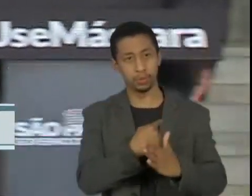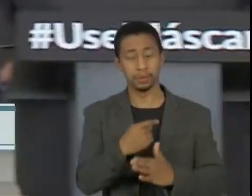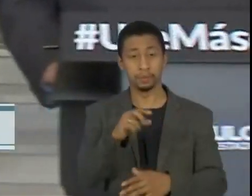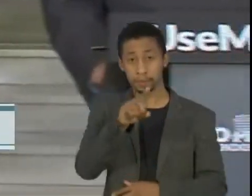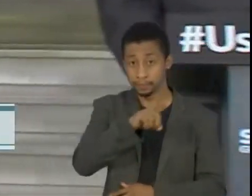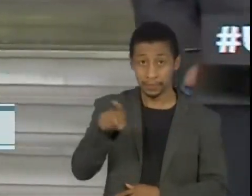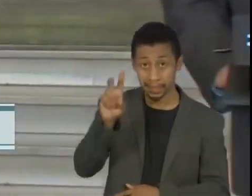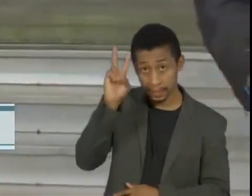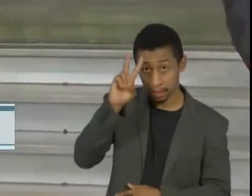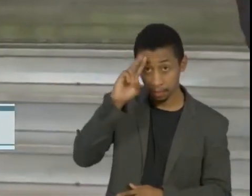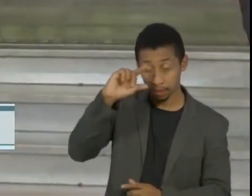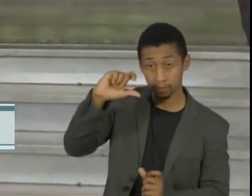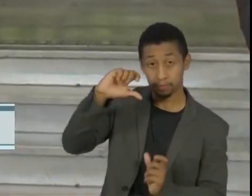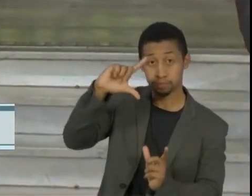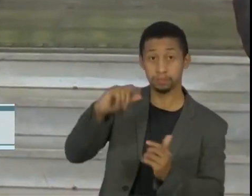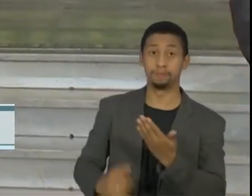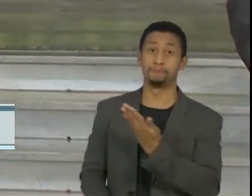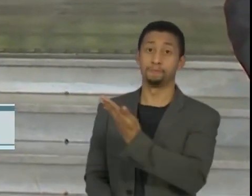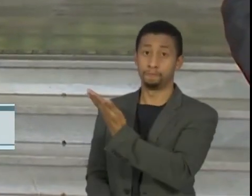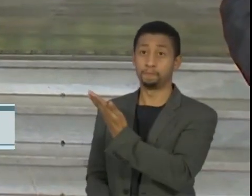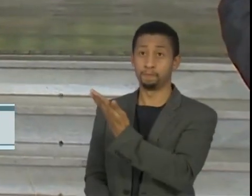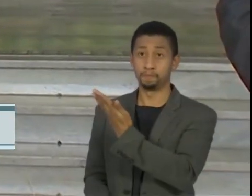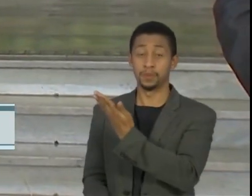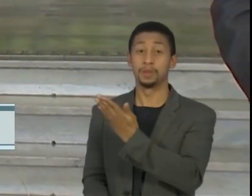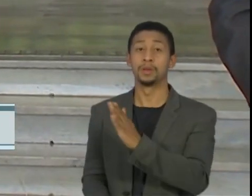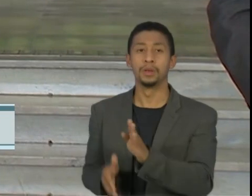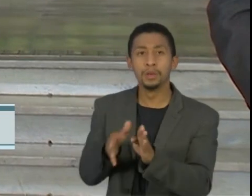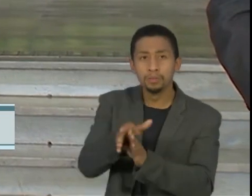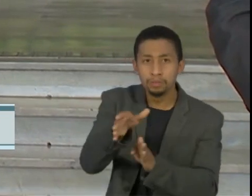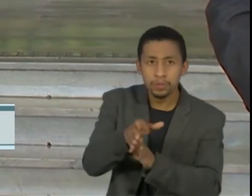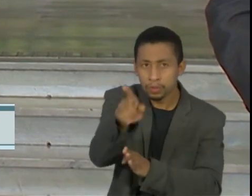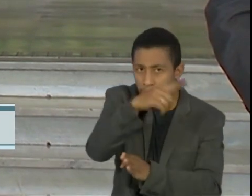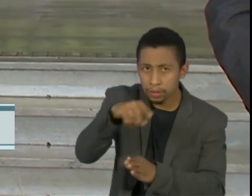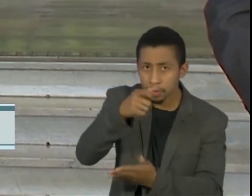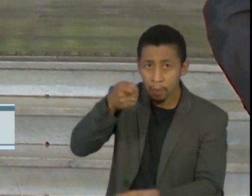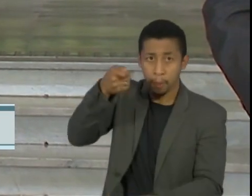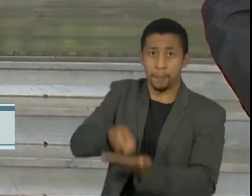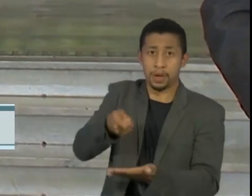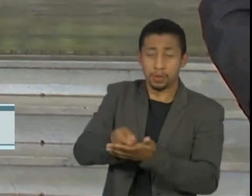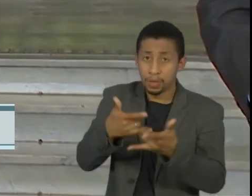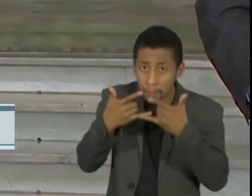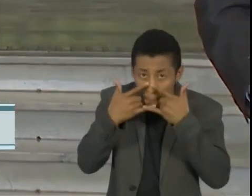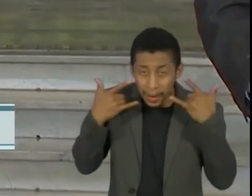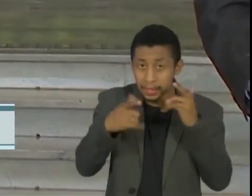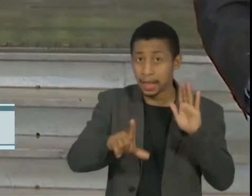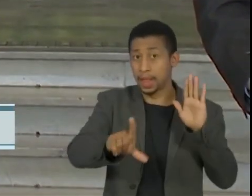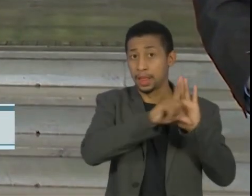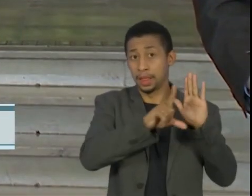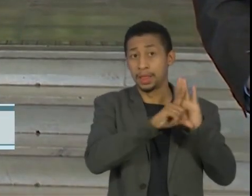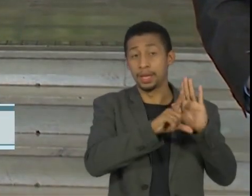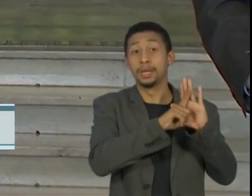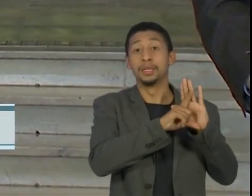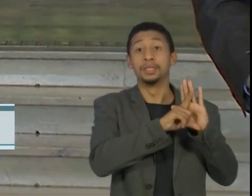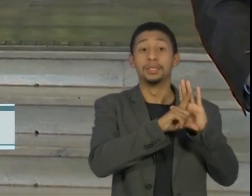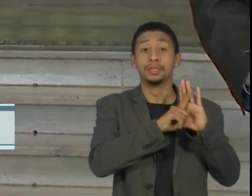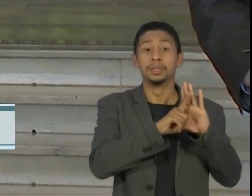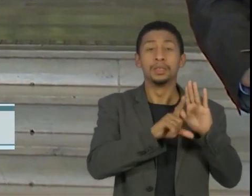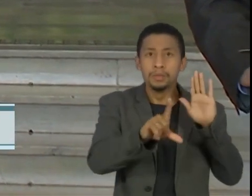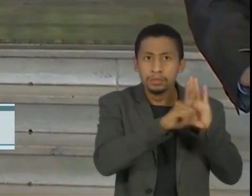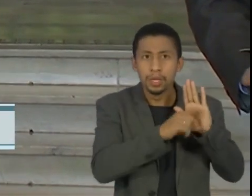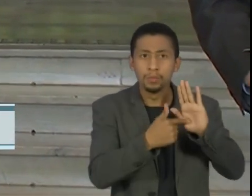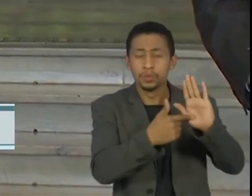que este cartazete que aqui está, com a indicação obrigatório uso de máscara, Decreto-Lei 64959,